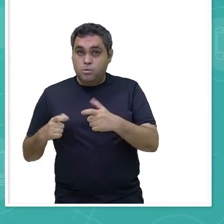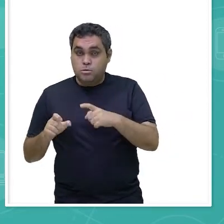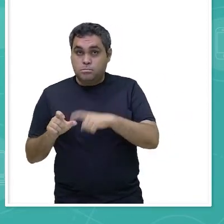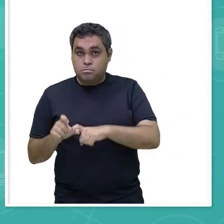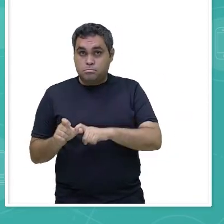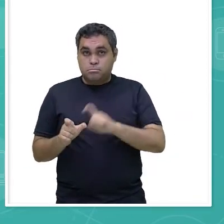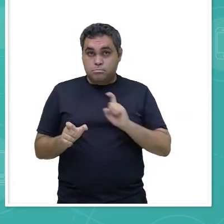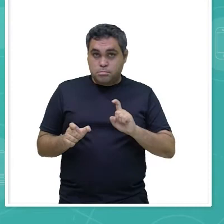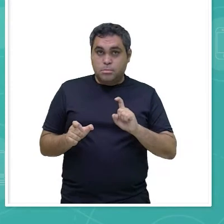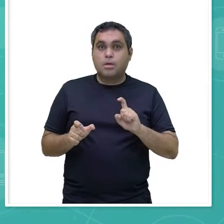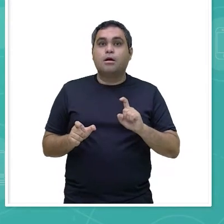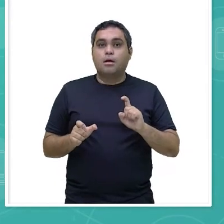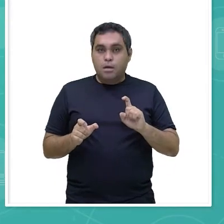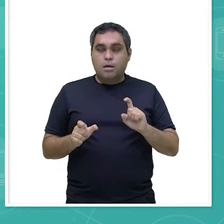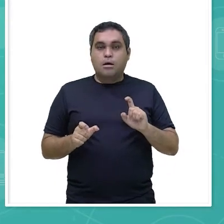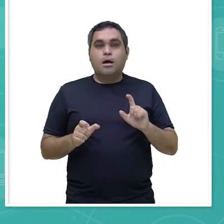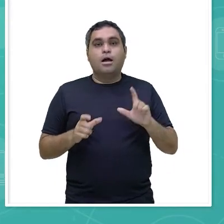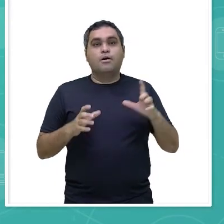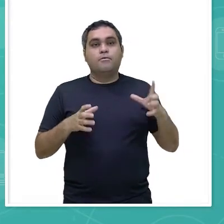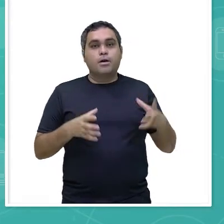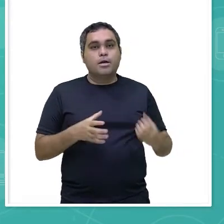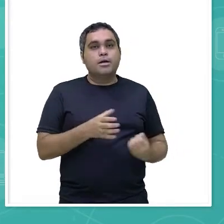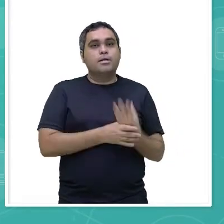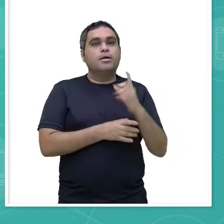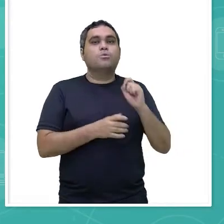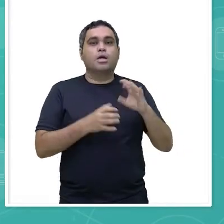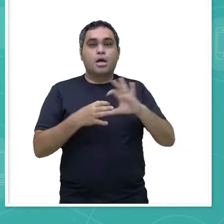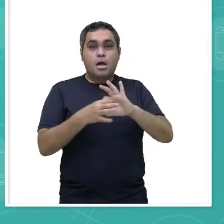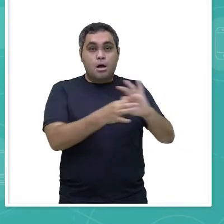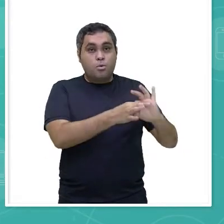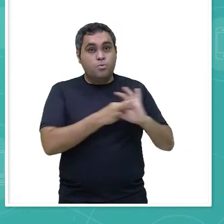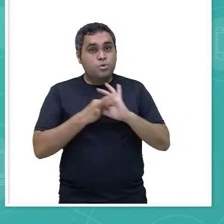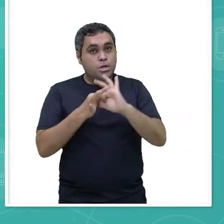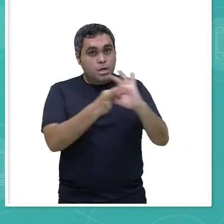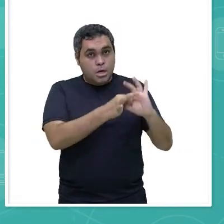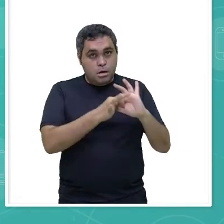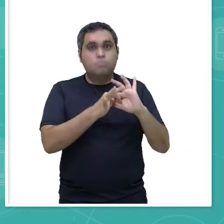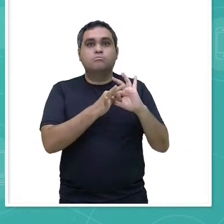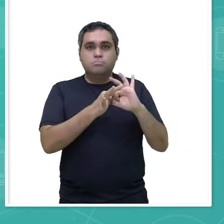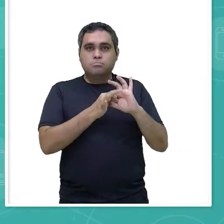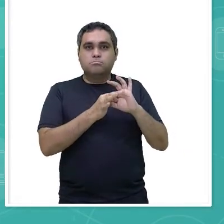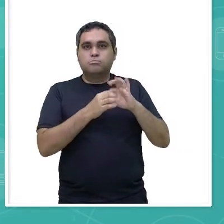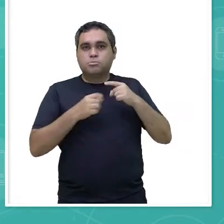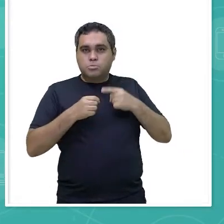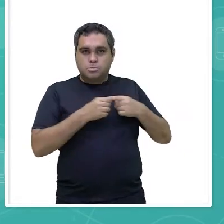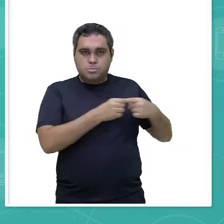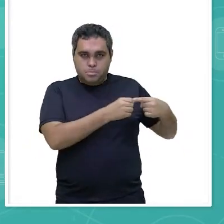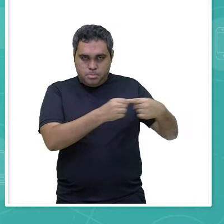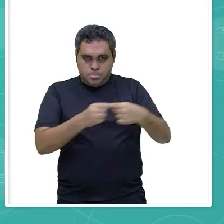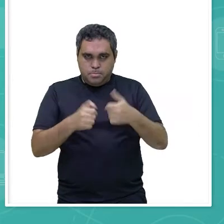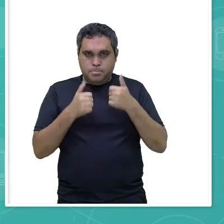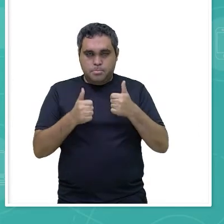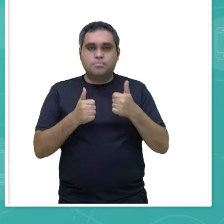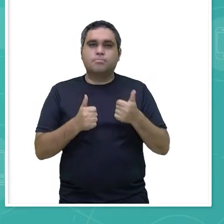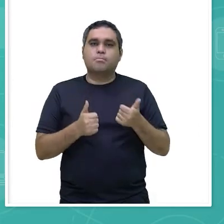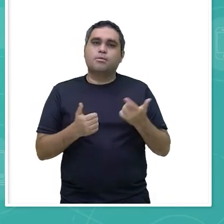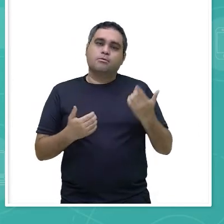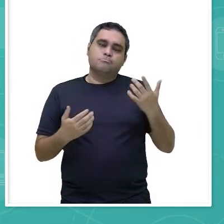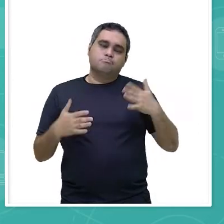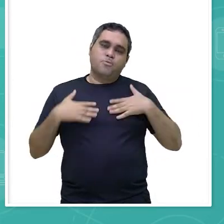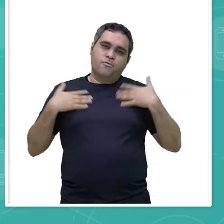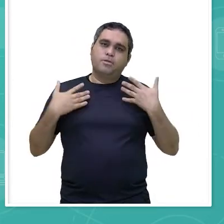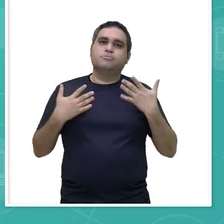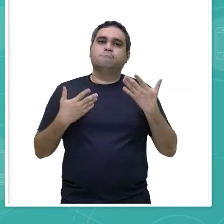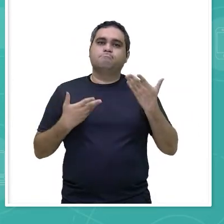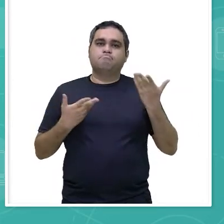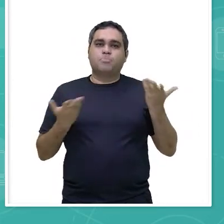surgir a União das Repúblicas Socialistas Soviéticas. Tudo bem? Então, eu estou muito contente de ter participado com vocês dessa aula de hoje. E agora